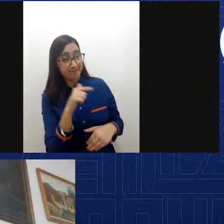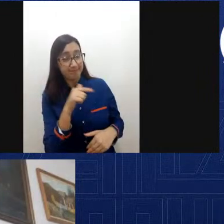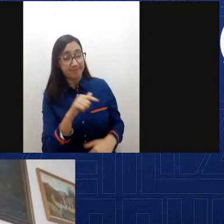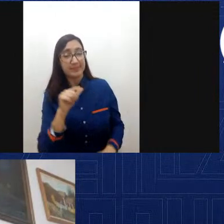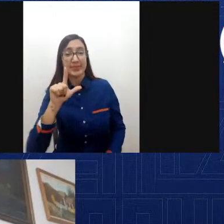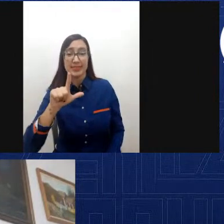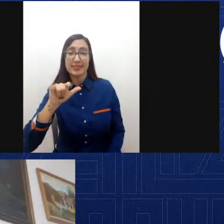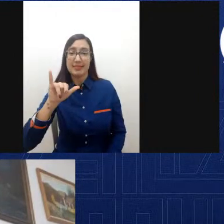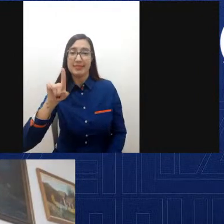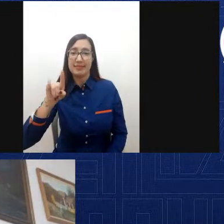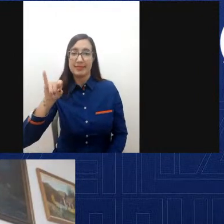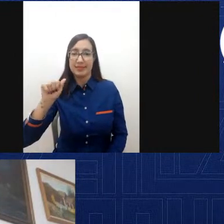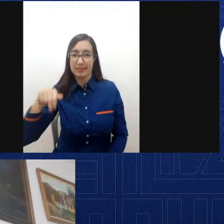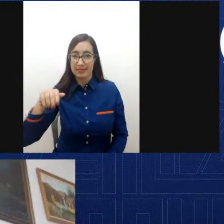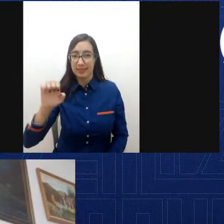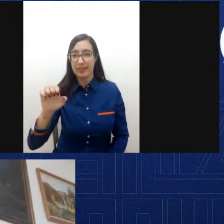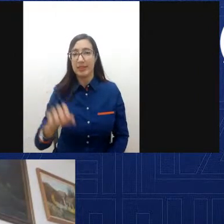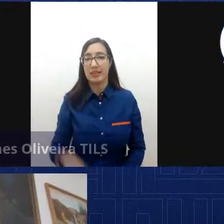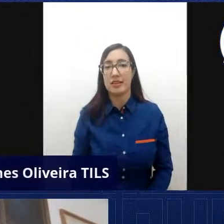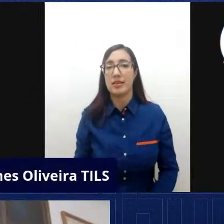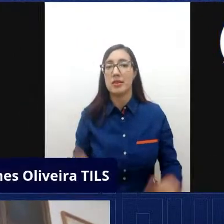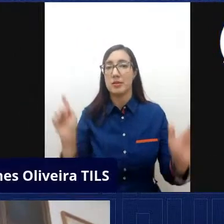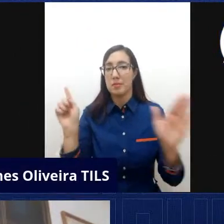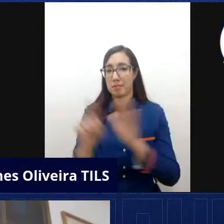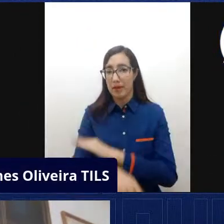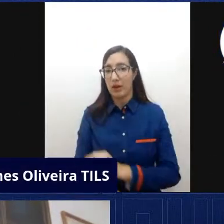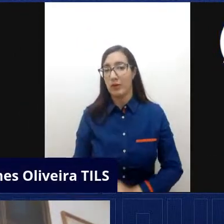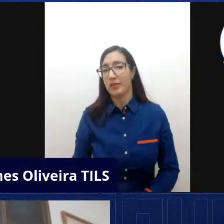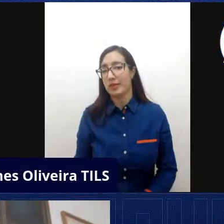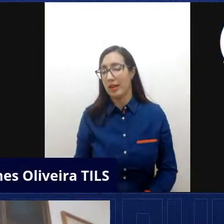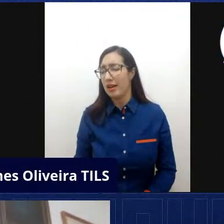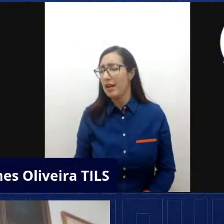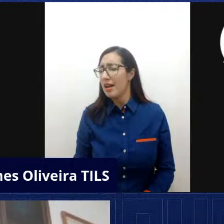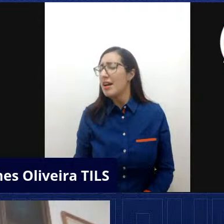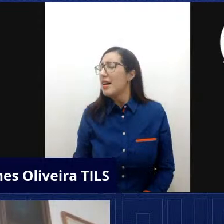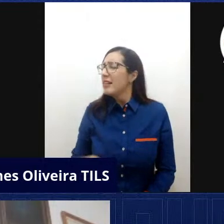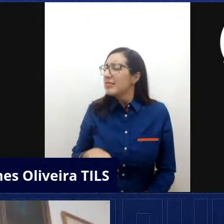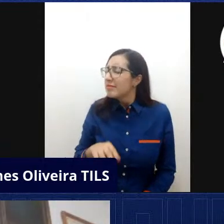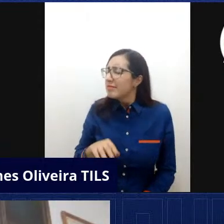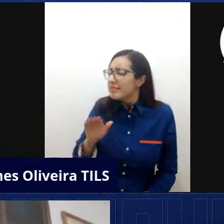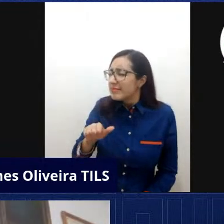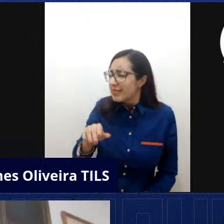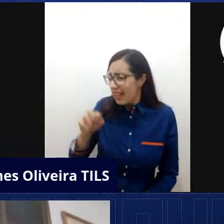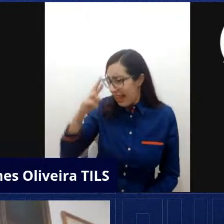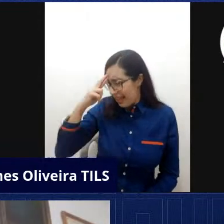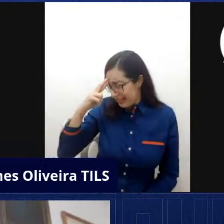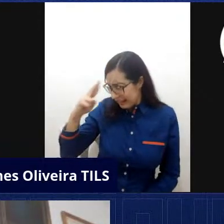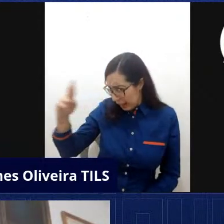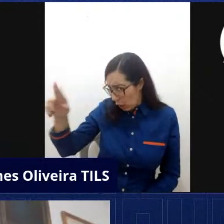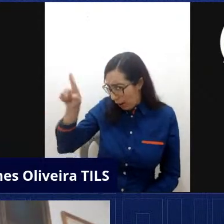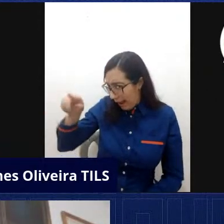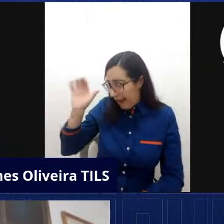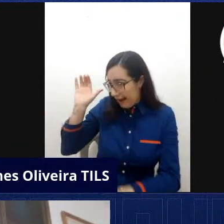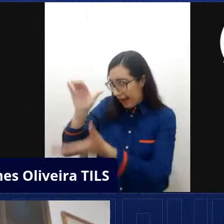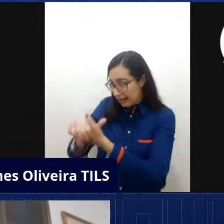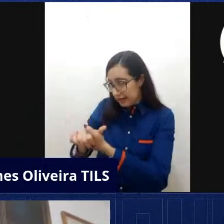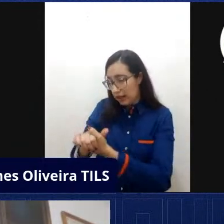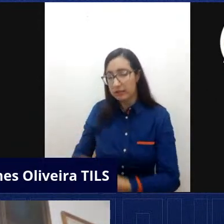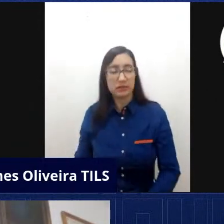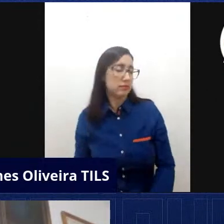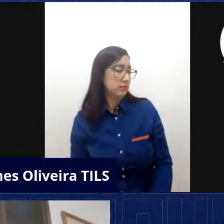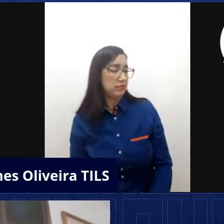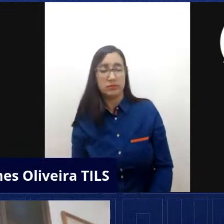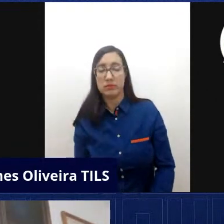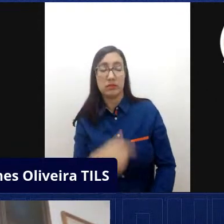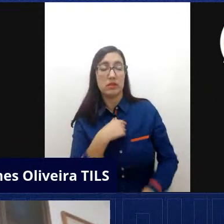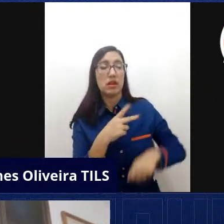a senhora é casada, e ela diz assim, não, eu sou viúva, graças a Deus. Isso é muito forte, assim, né? Porque ela está dizendo muita